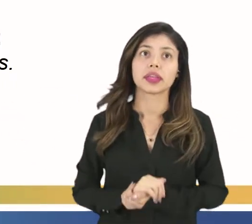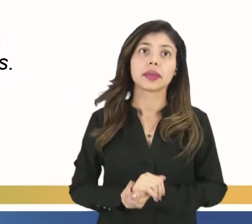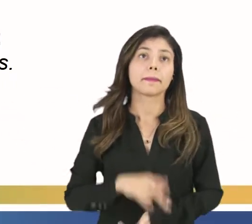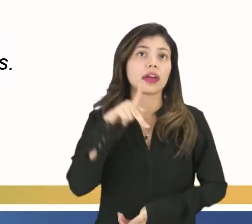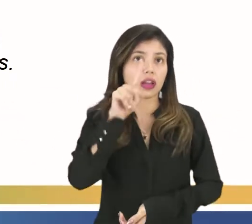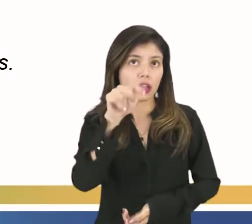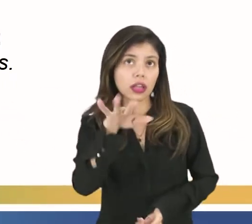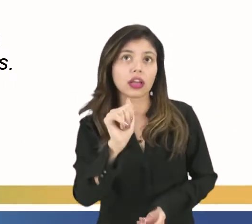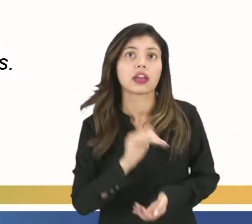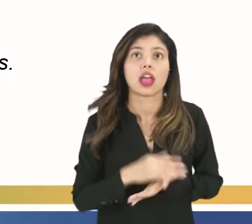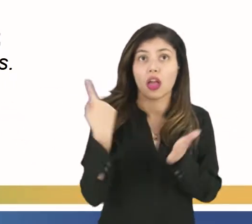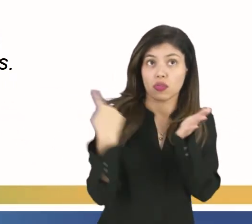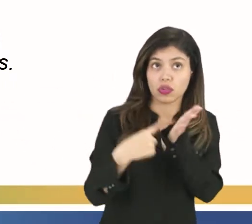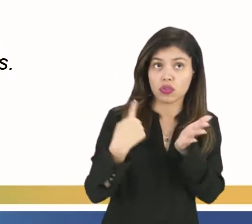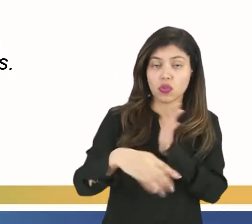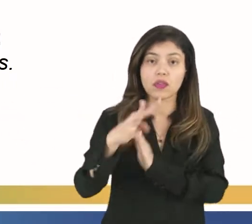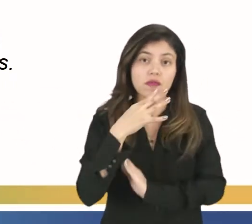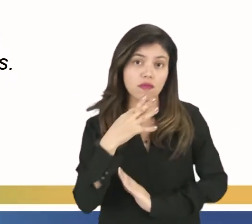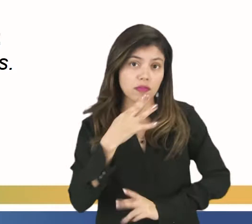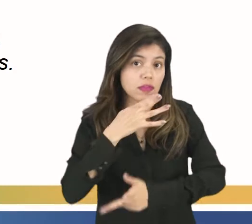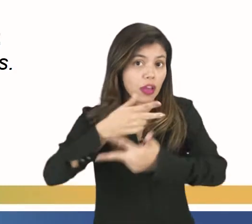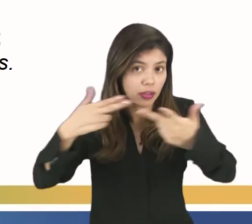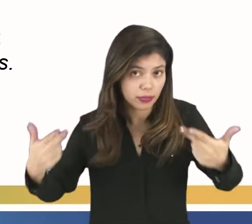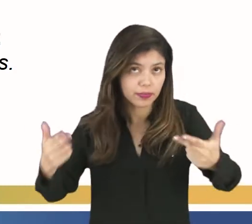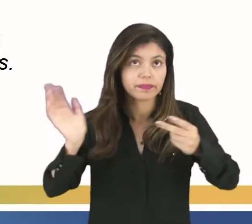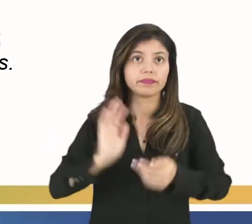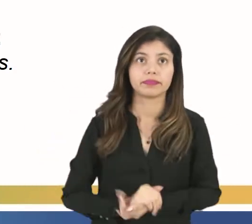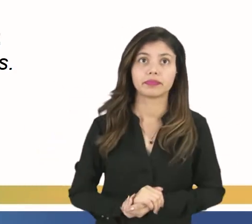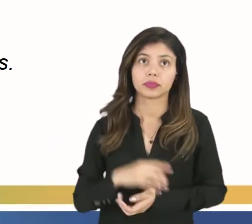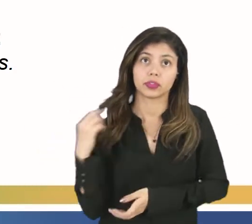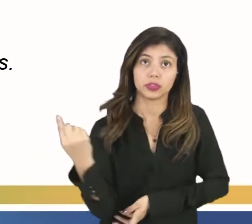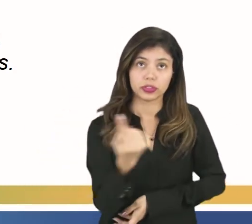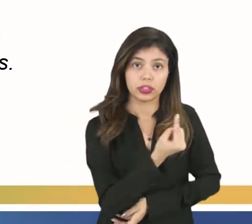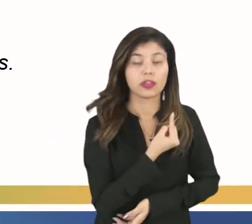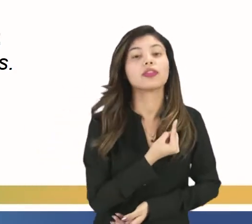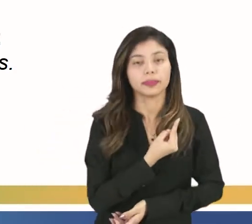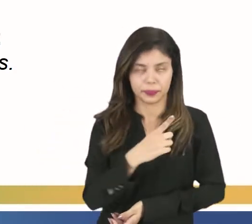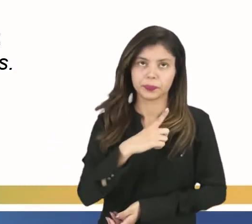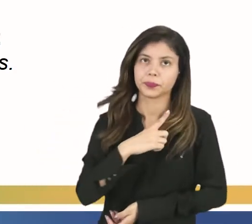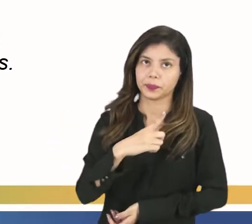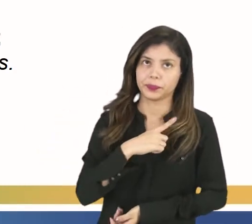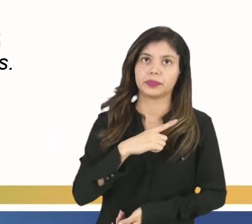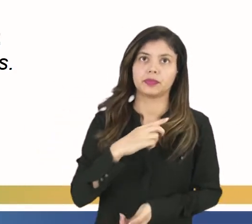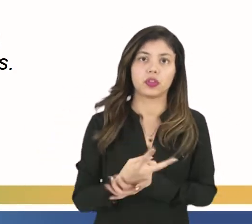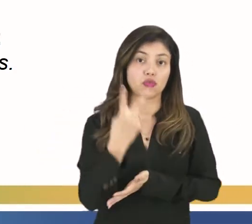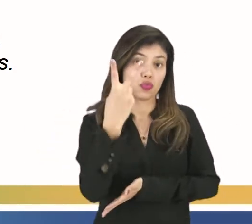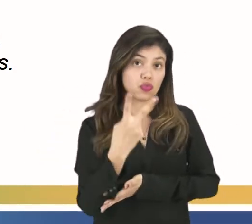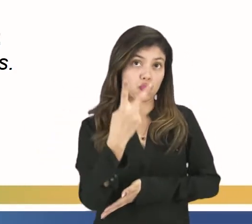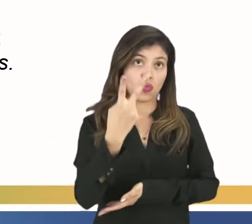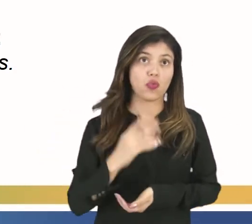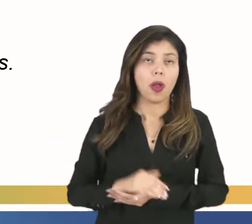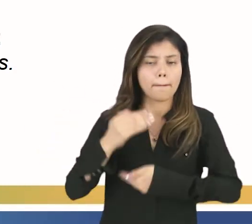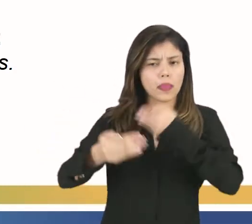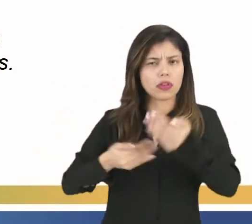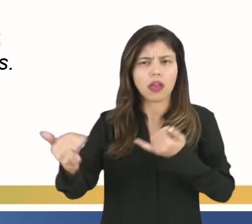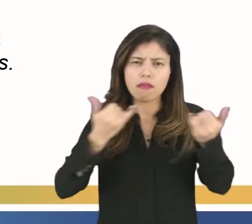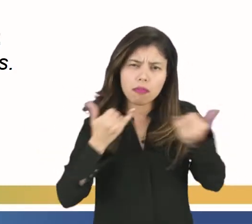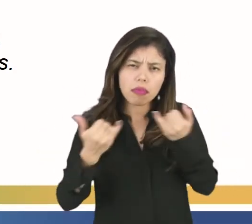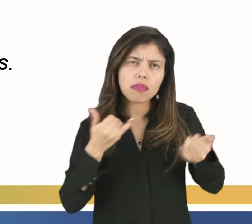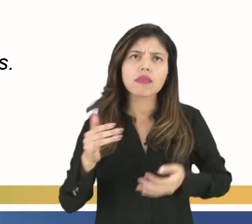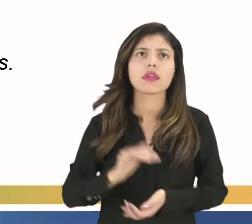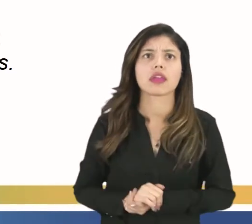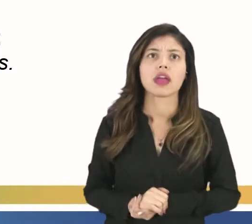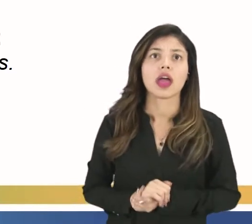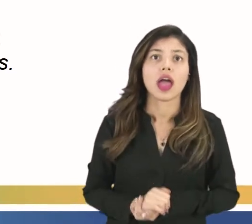Kant, são as condições para que se conheçam as coisas. Nós possuímos duas formas de processar as